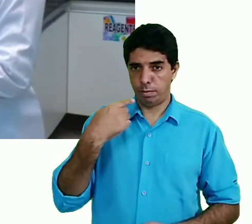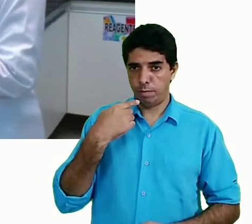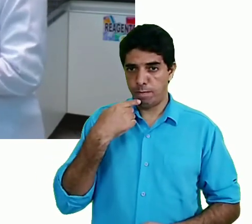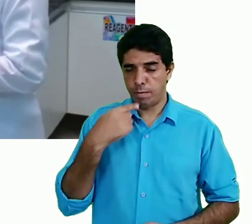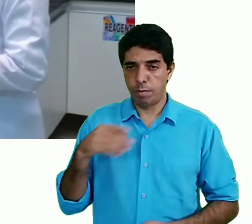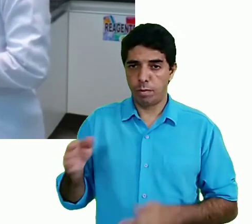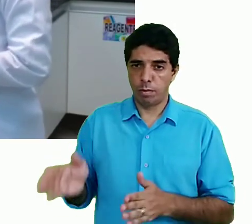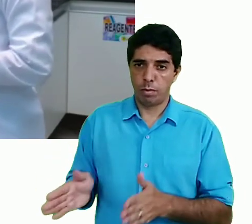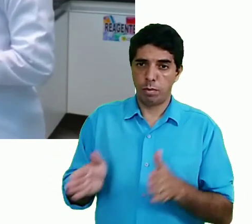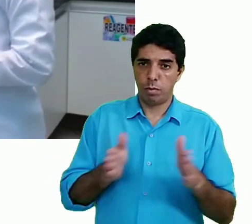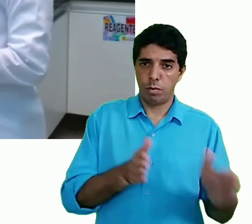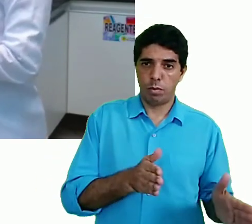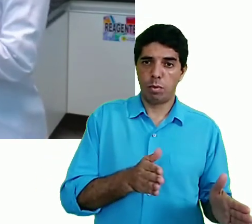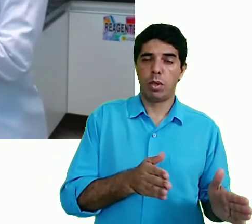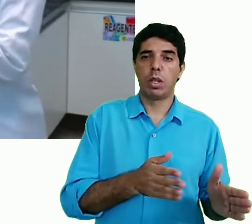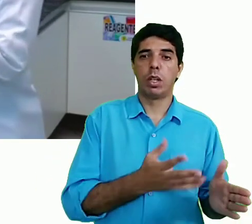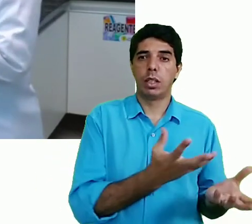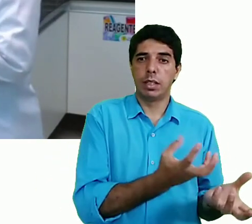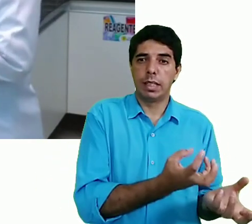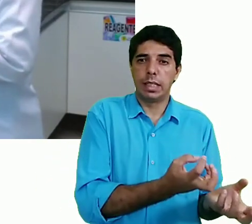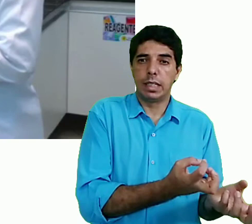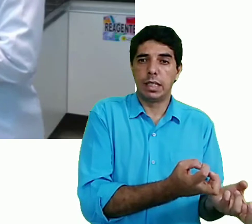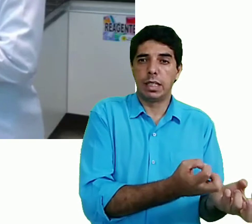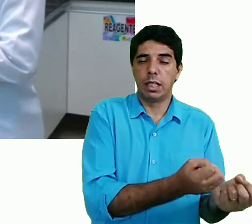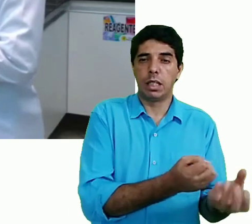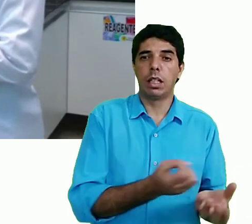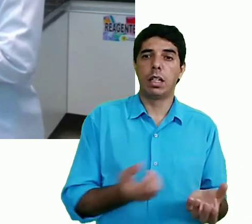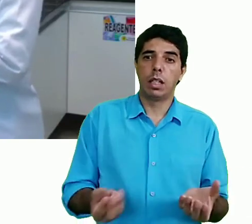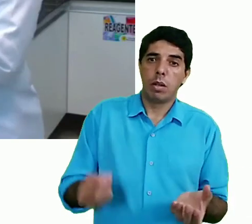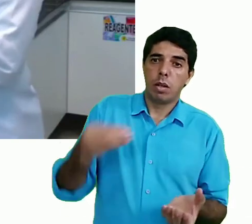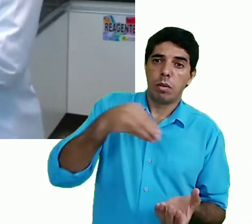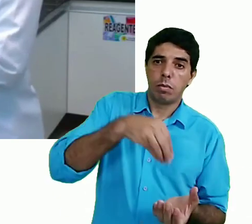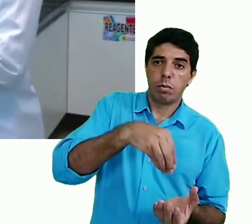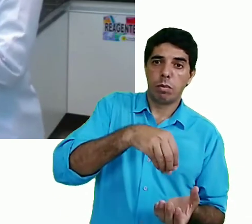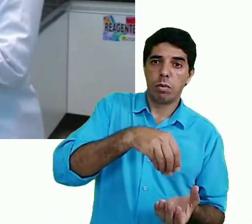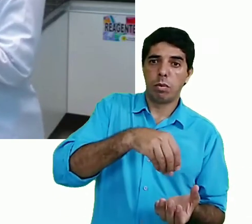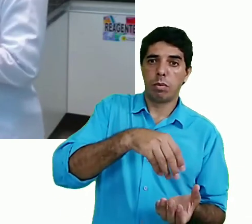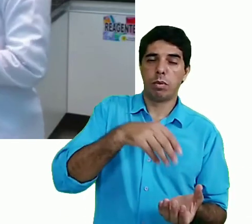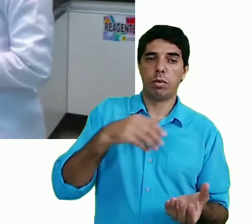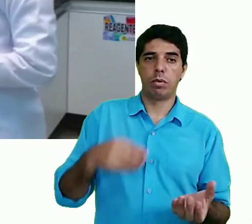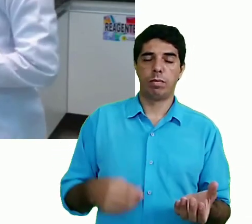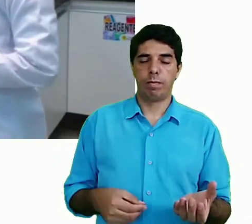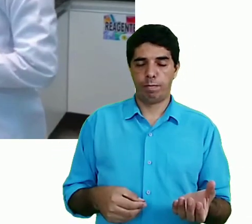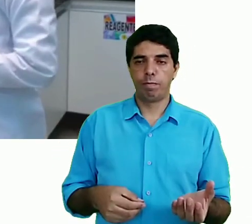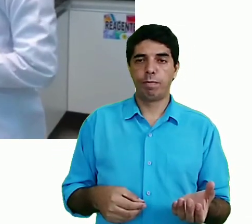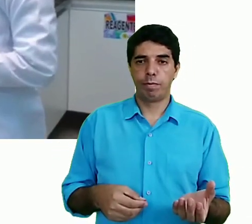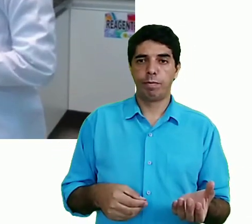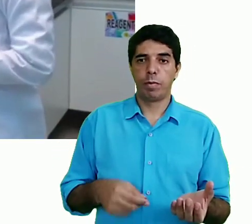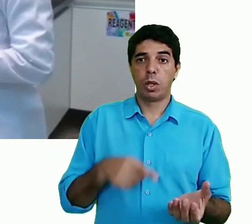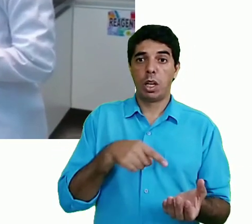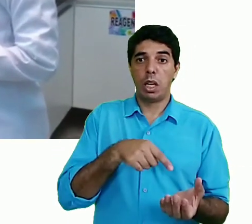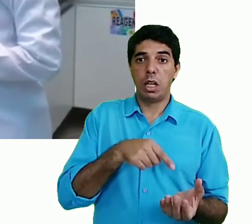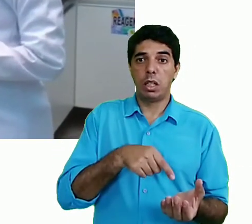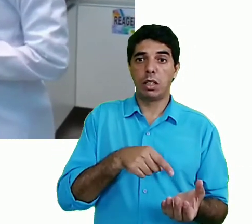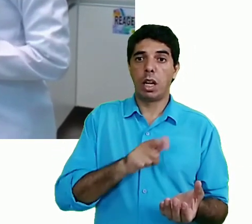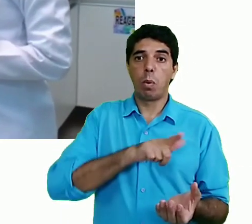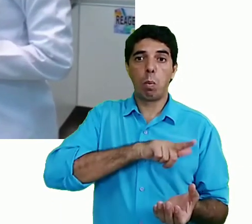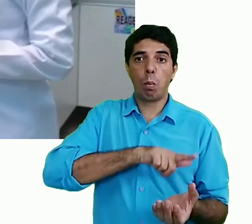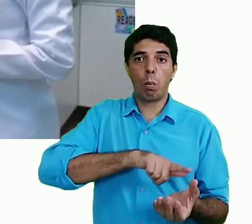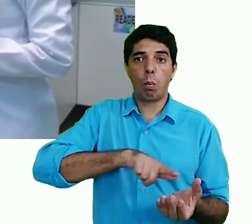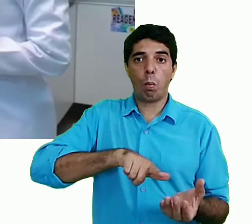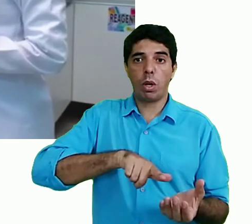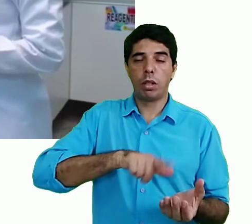para o dissecador, é que iremos colocar a matéria-prima, né, pesar 2 gramas dentro do cadinho